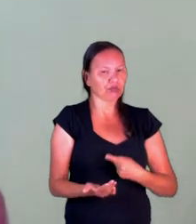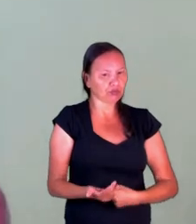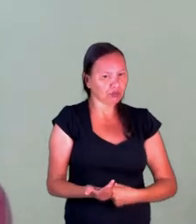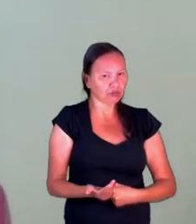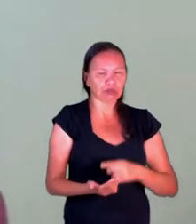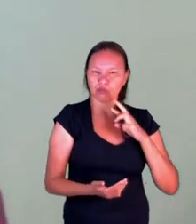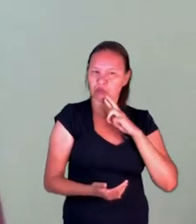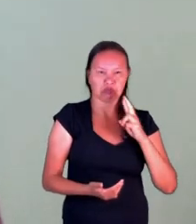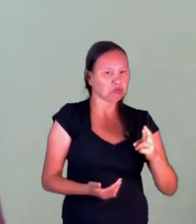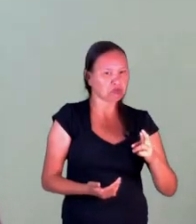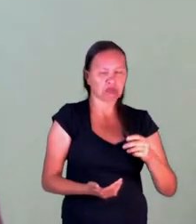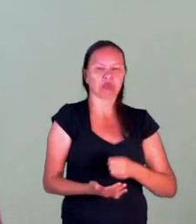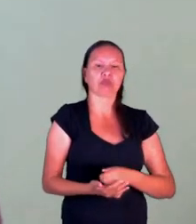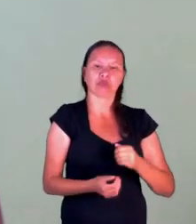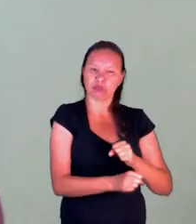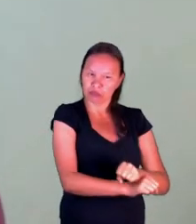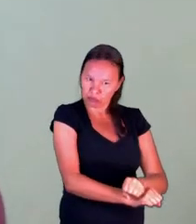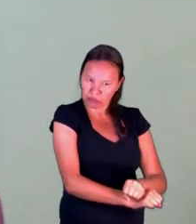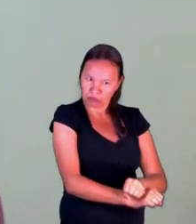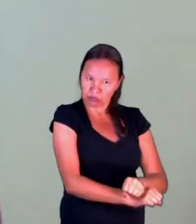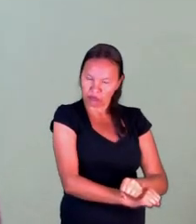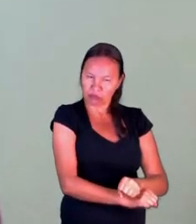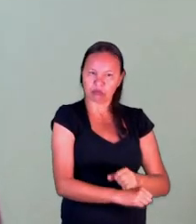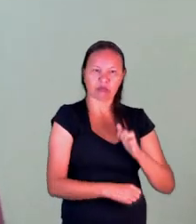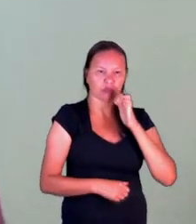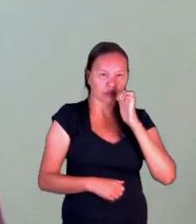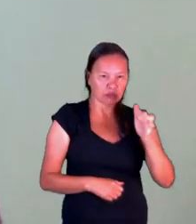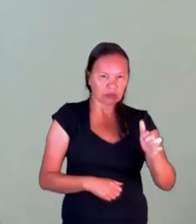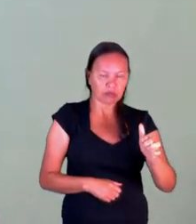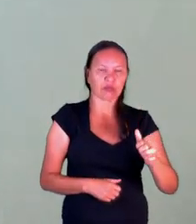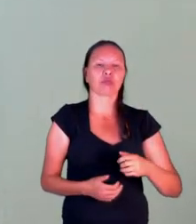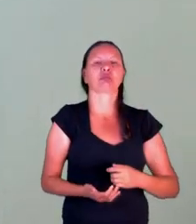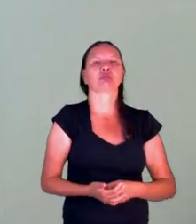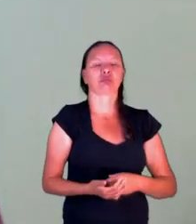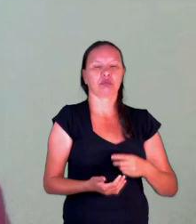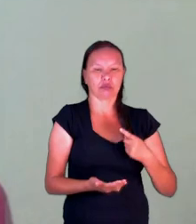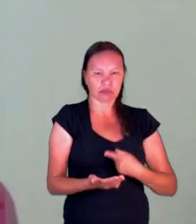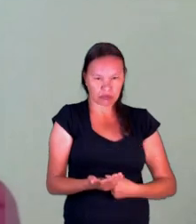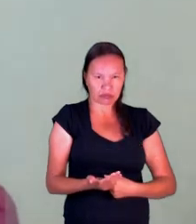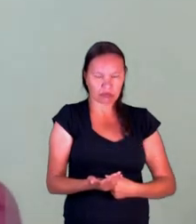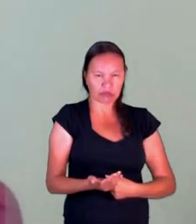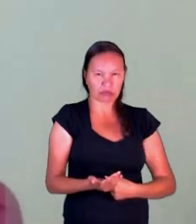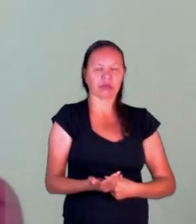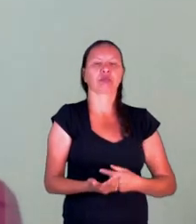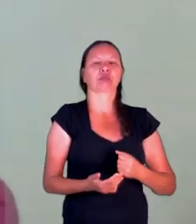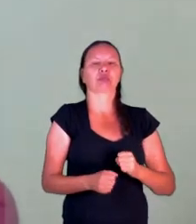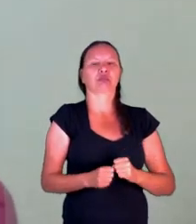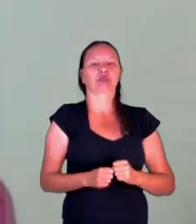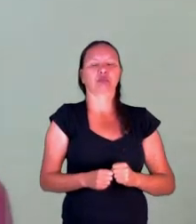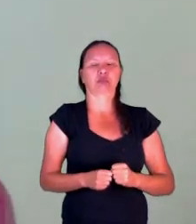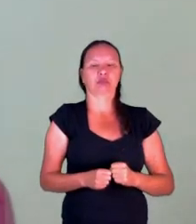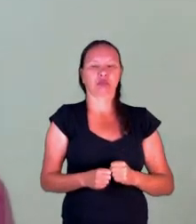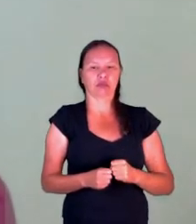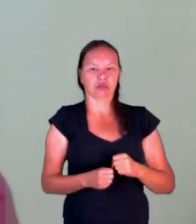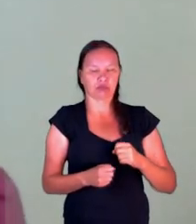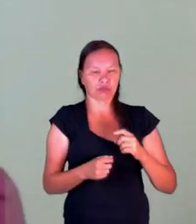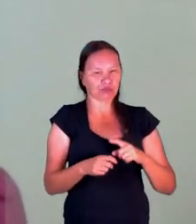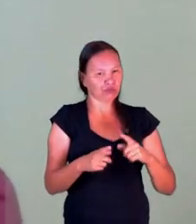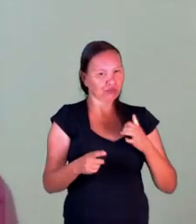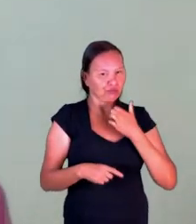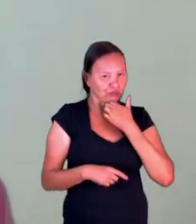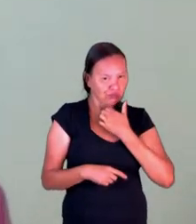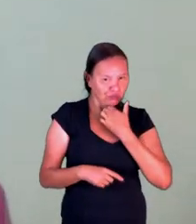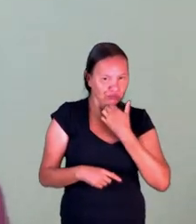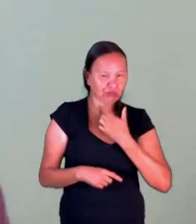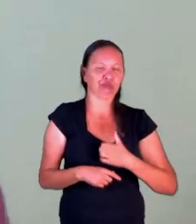ainda e estamos aguardando mas já vislumbrando que eventualmente seja dada eh uma desculpa para isso não